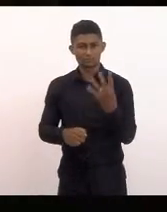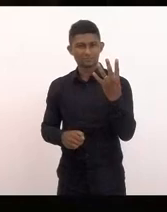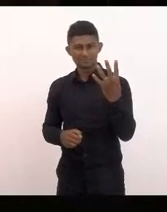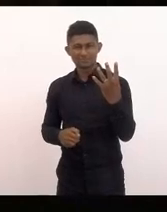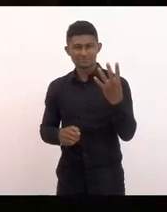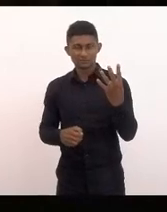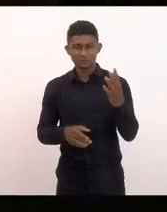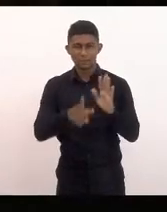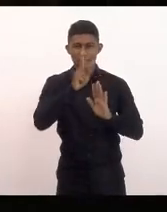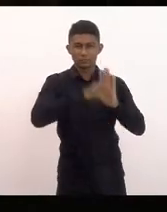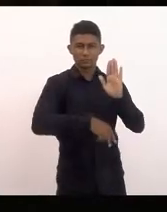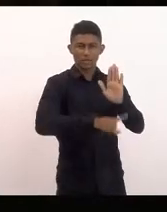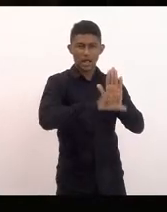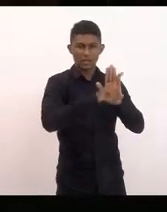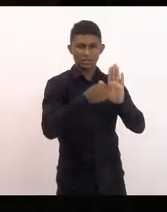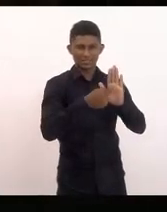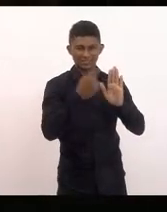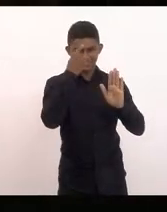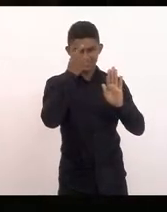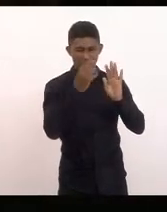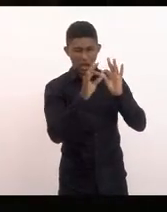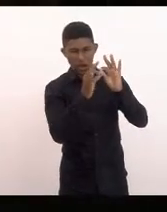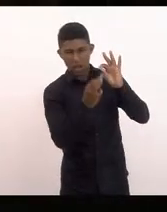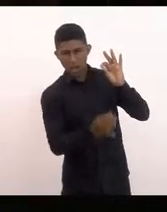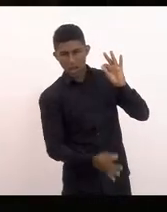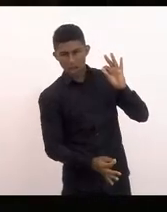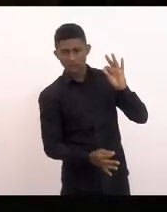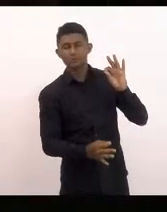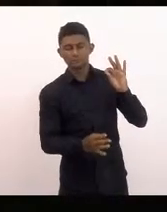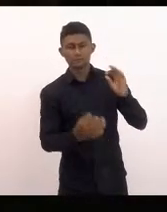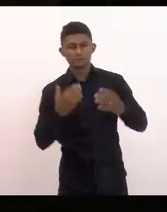e extenso, tratavam de coisa jurídica perfeita.